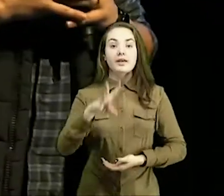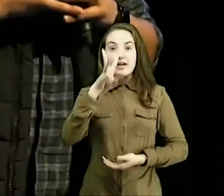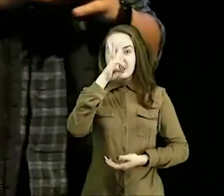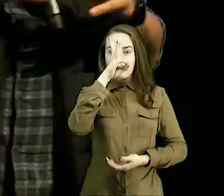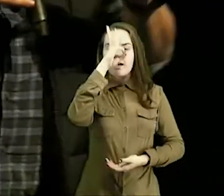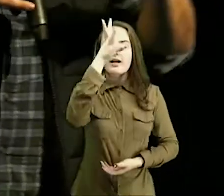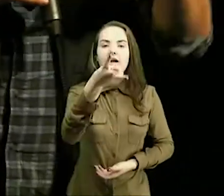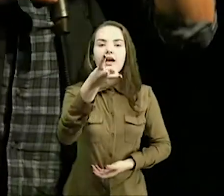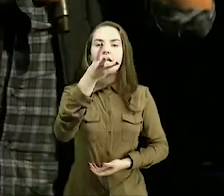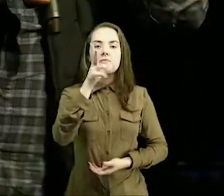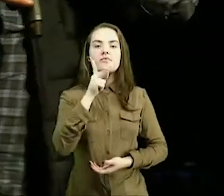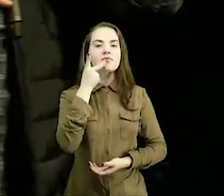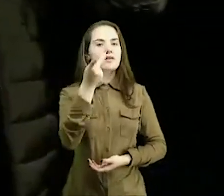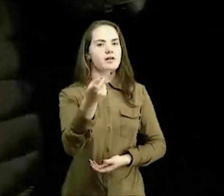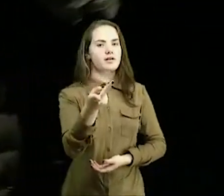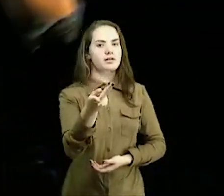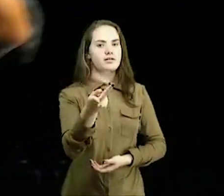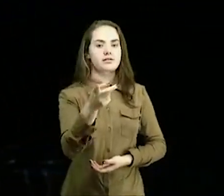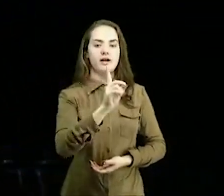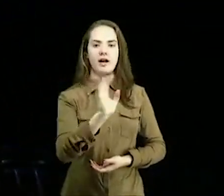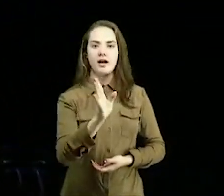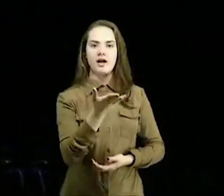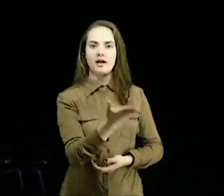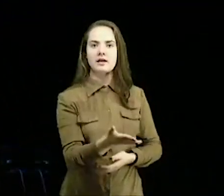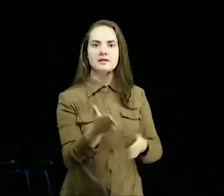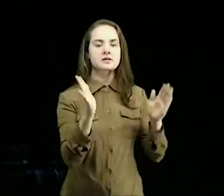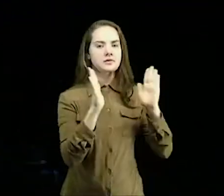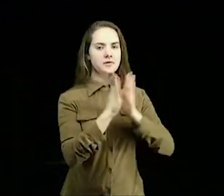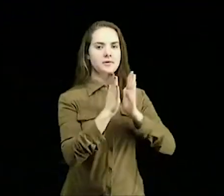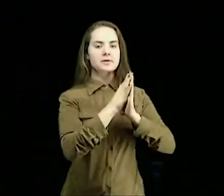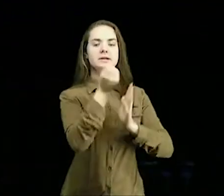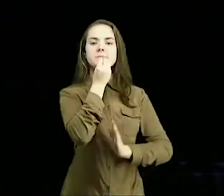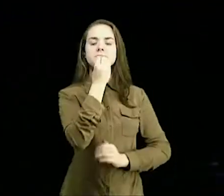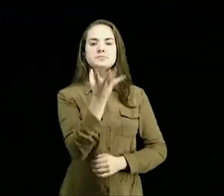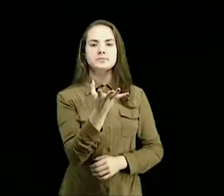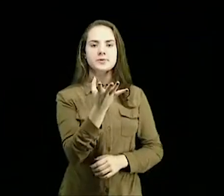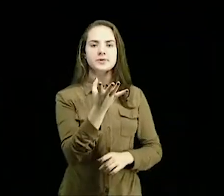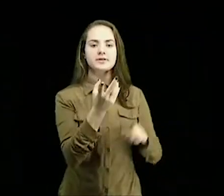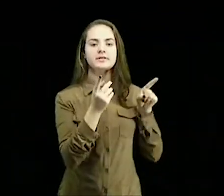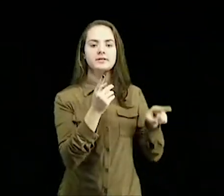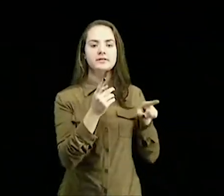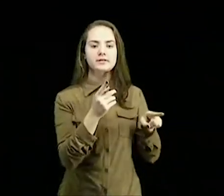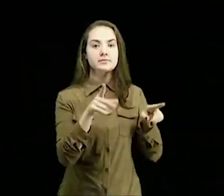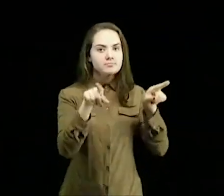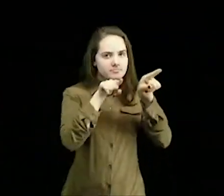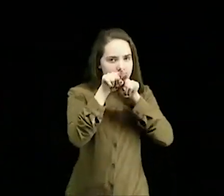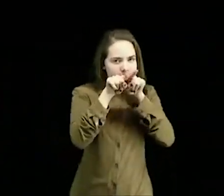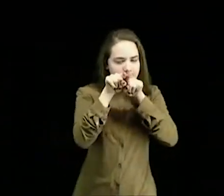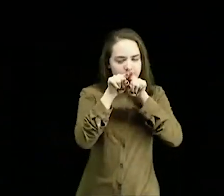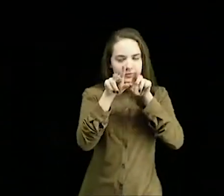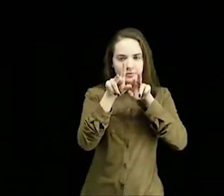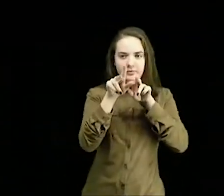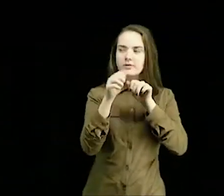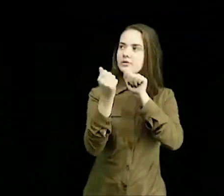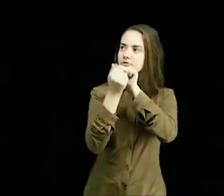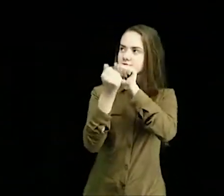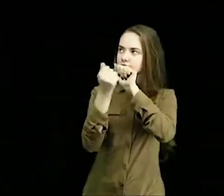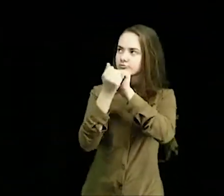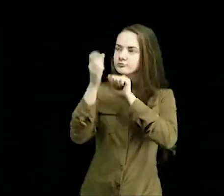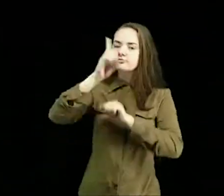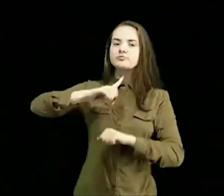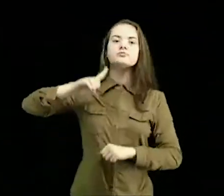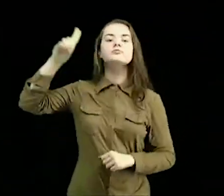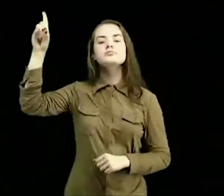assim, não, esse homem ora bem. Esse homem, ó, é assim com Deus. Aí ele foi lá